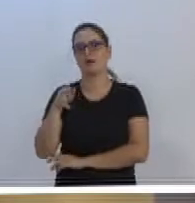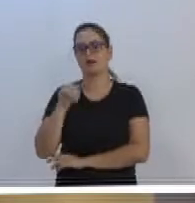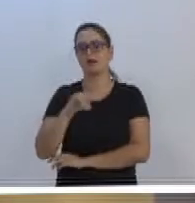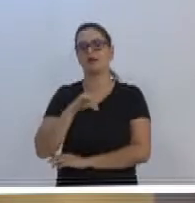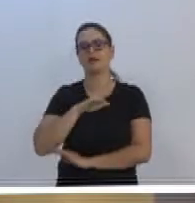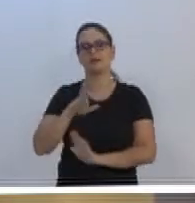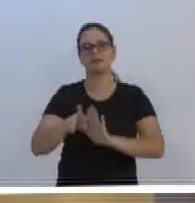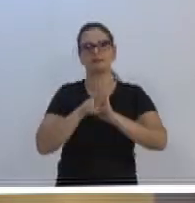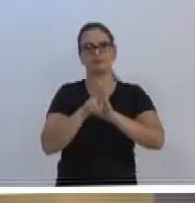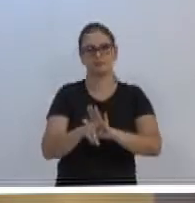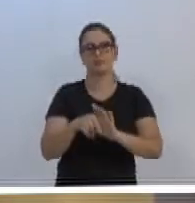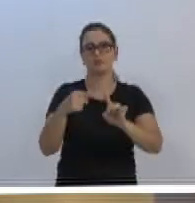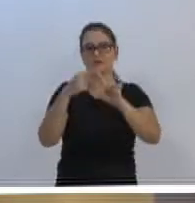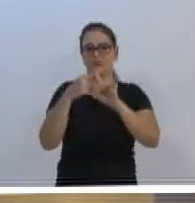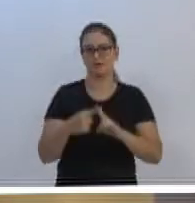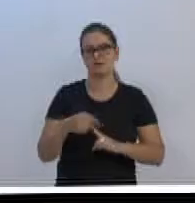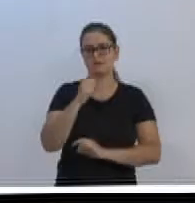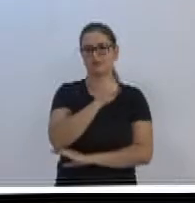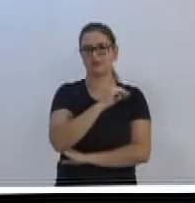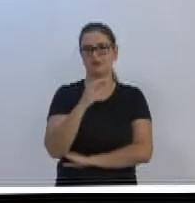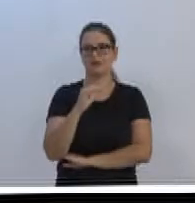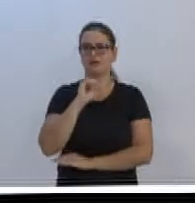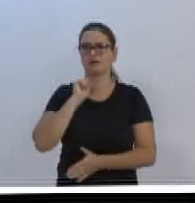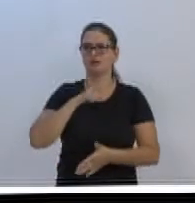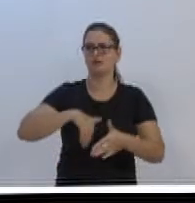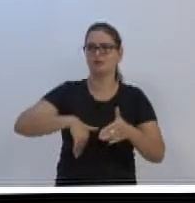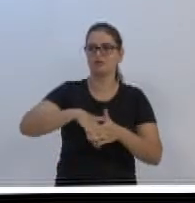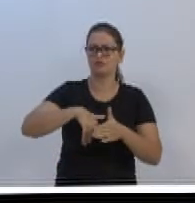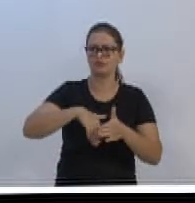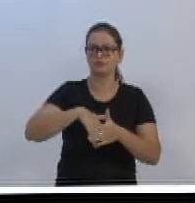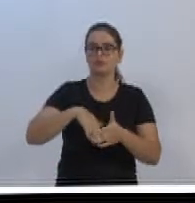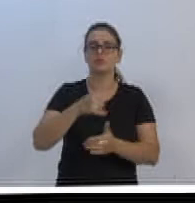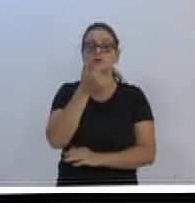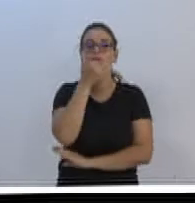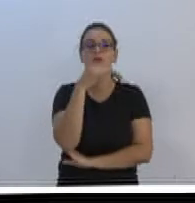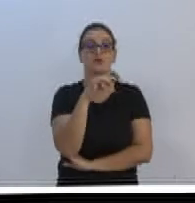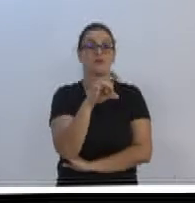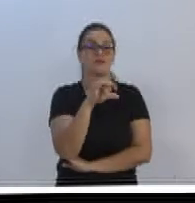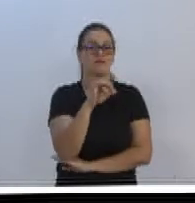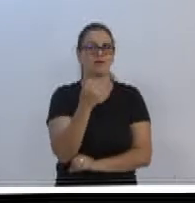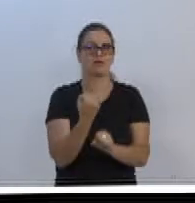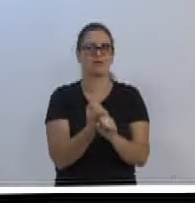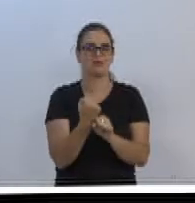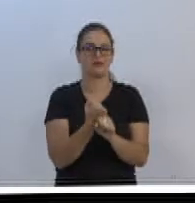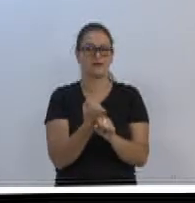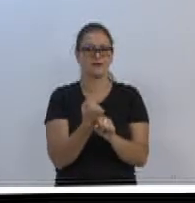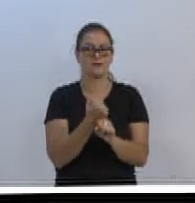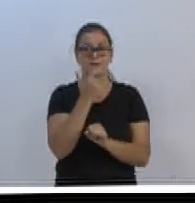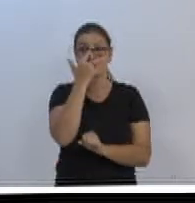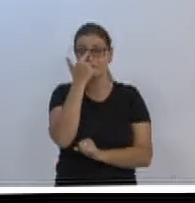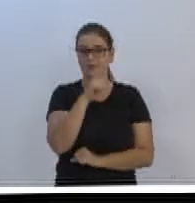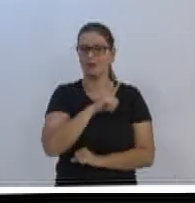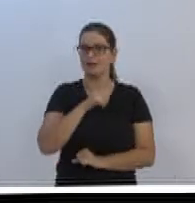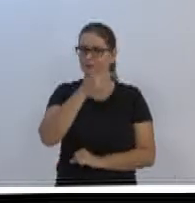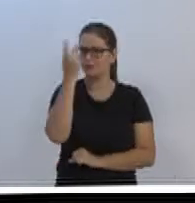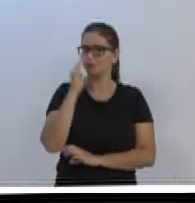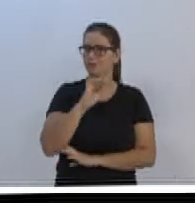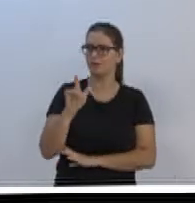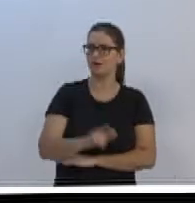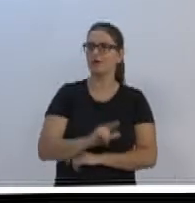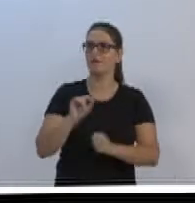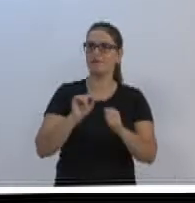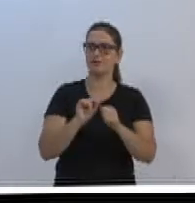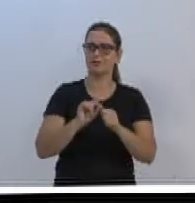catarinense o futebol mas com certeza lá está o blumenauense realizando suas atividades